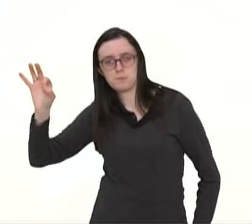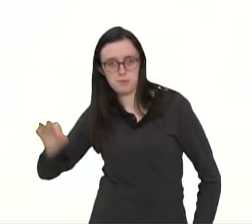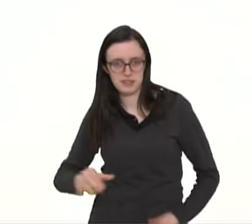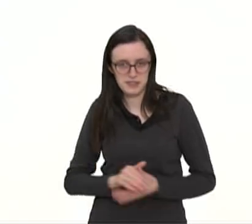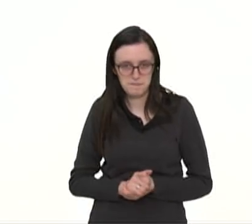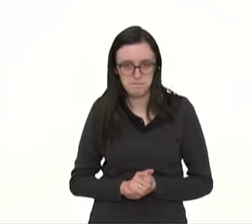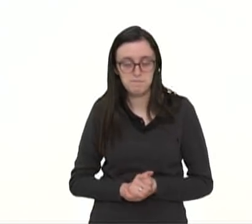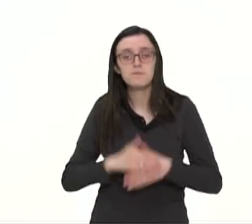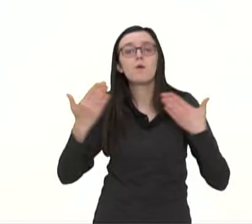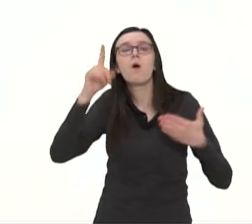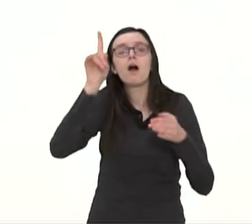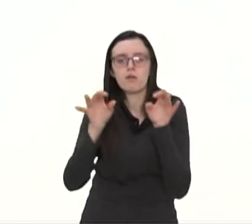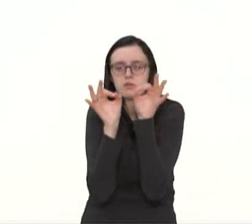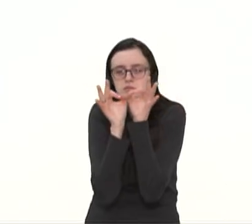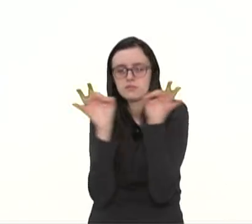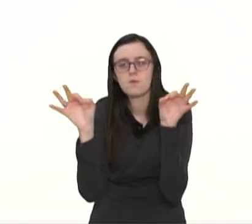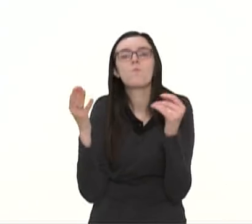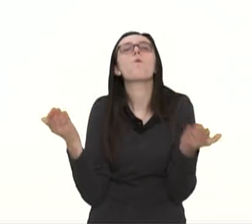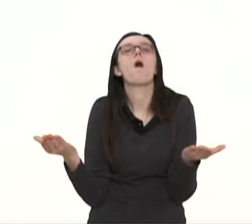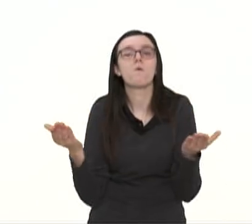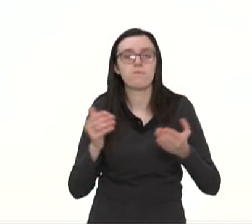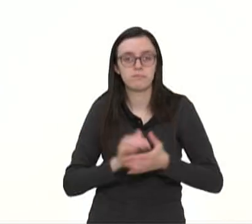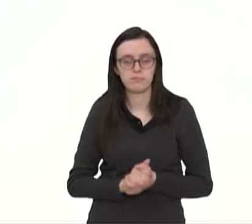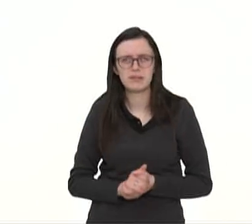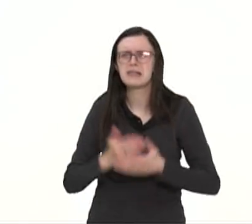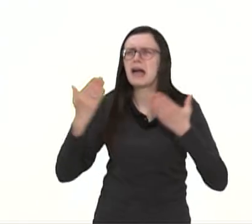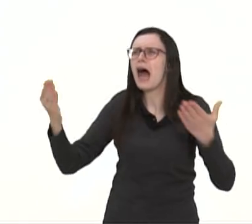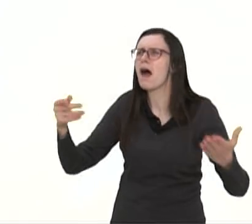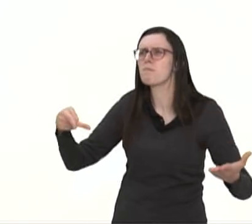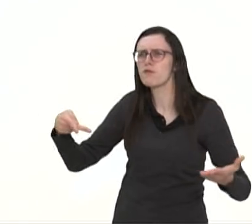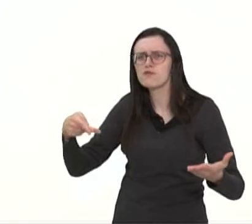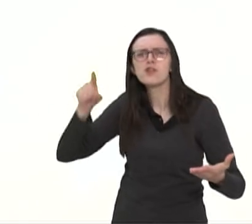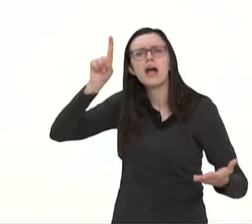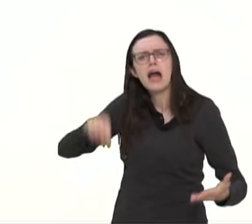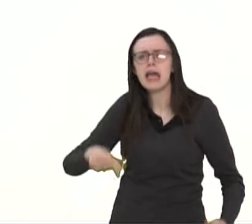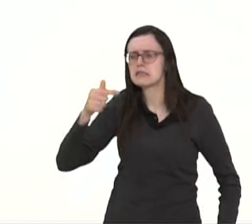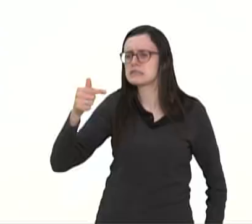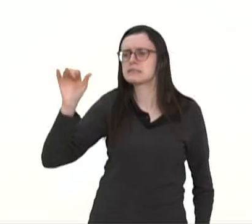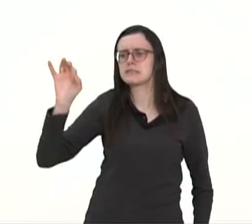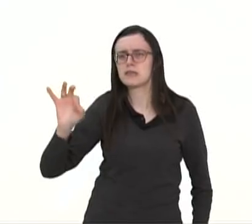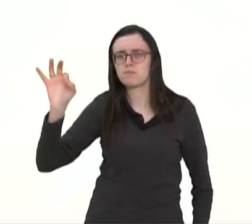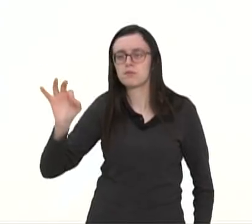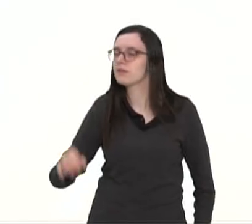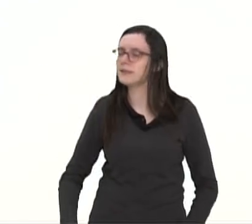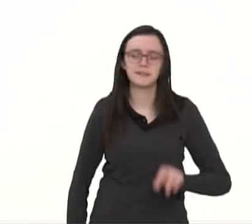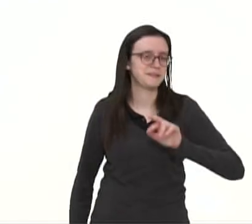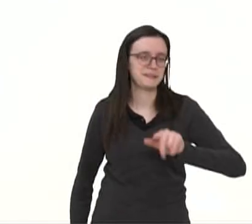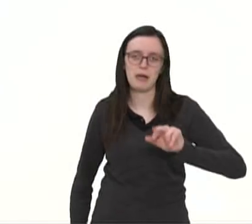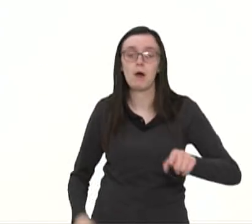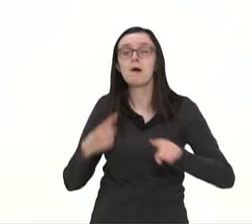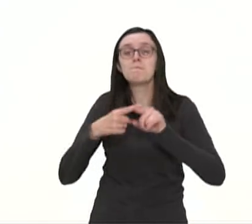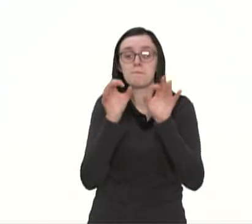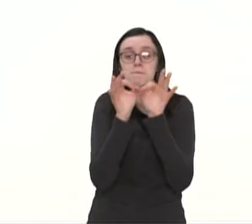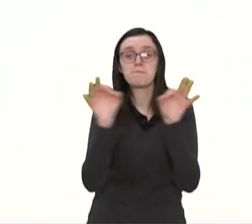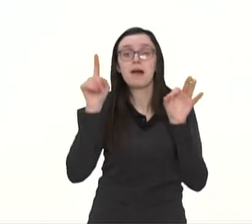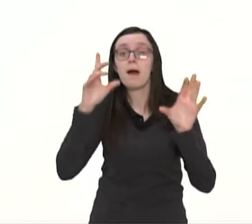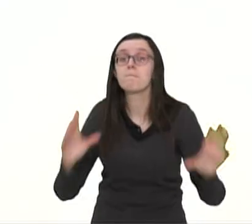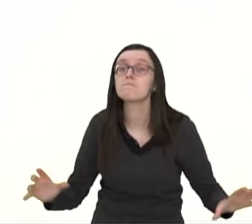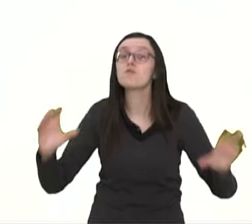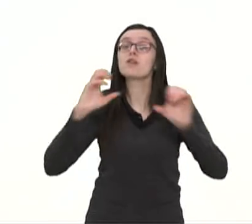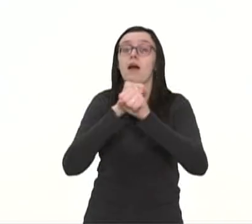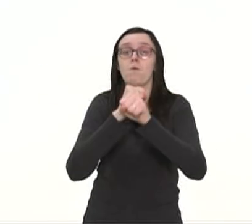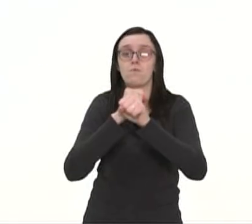Então, qual que é a distância entre os genes? Ah, professora, vai ser 7%. Não, gente, porque a distância é o total